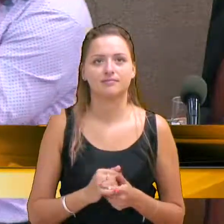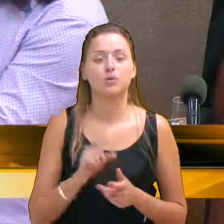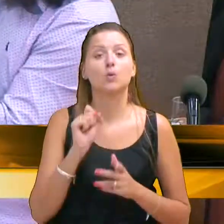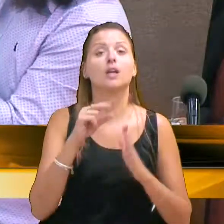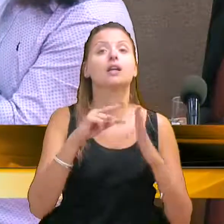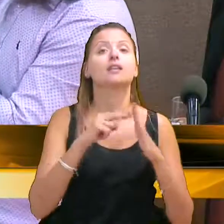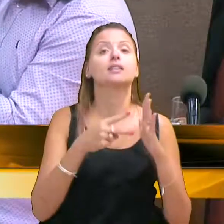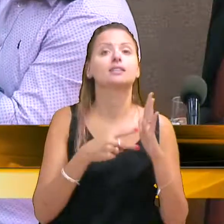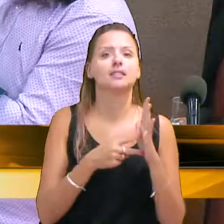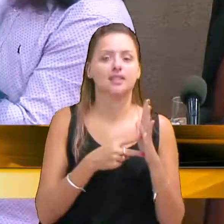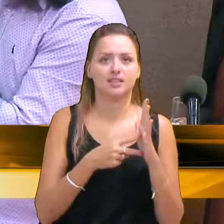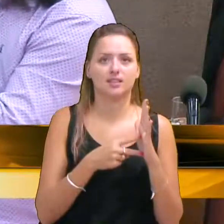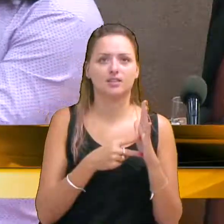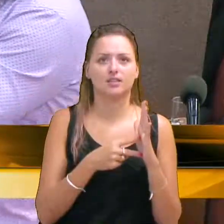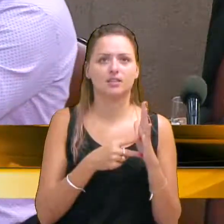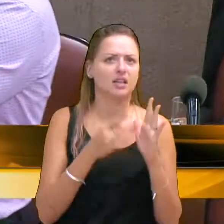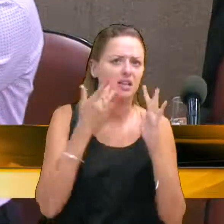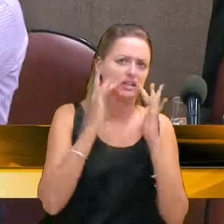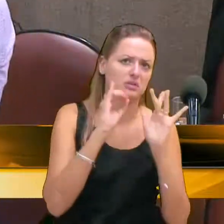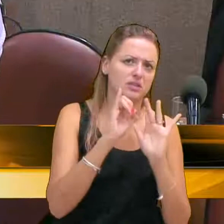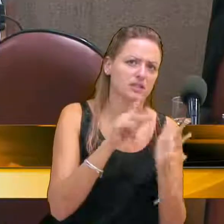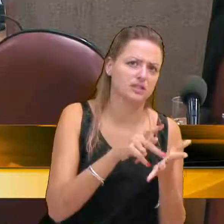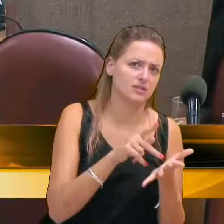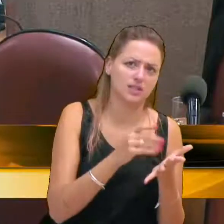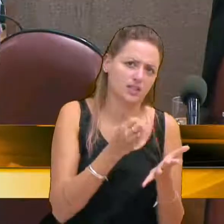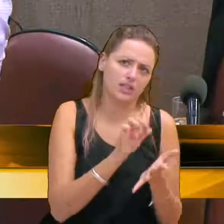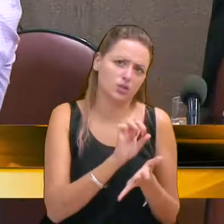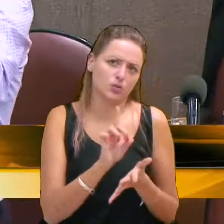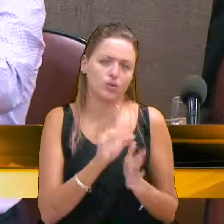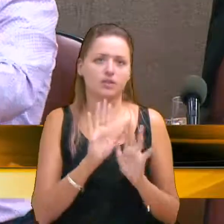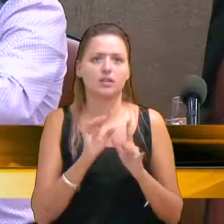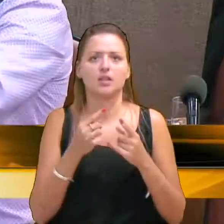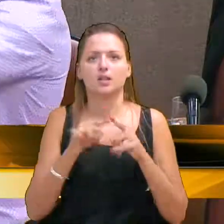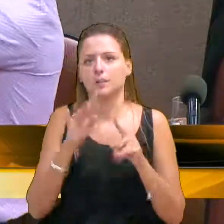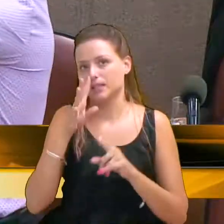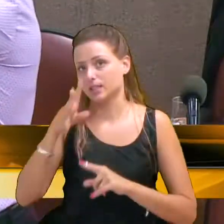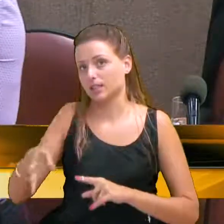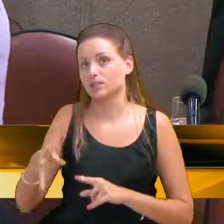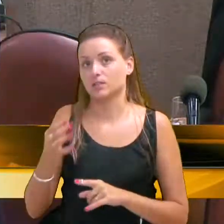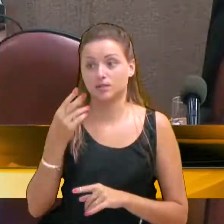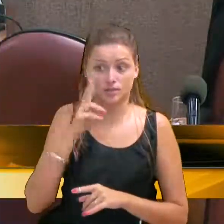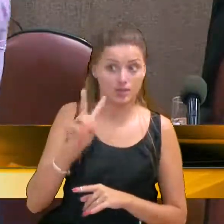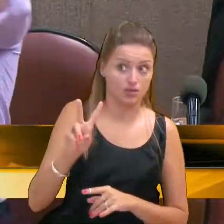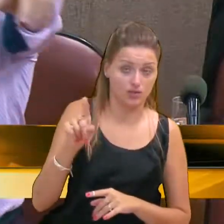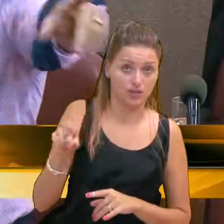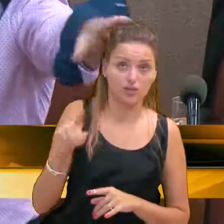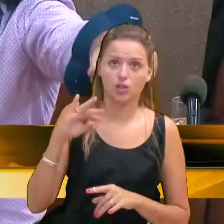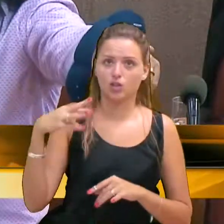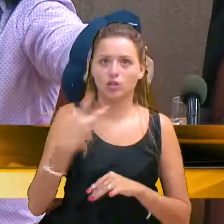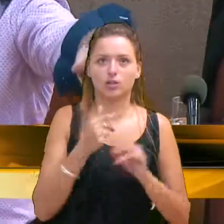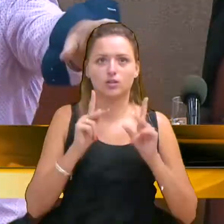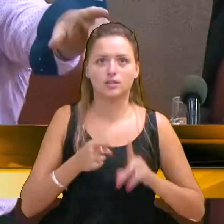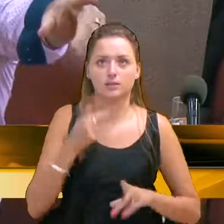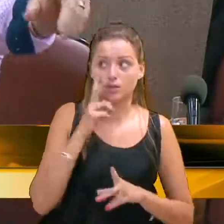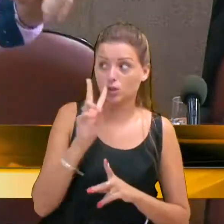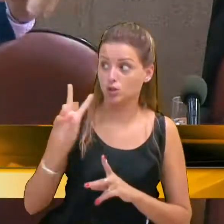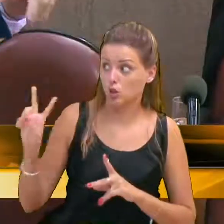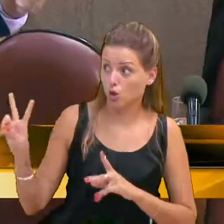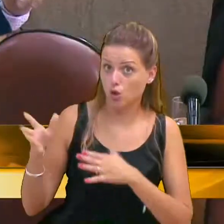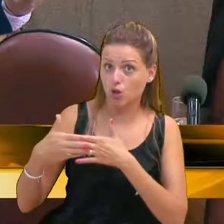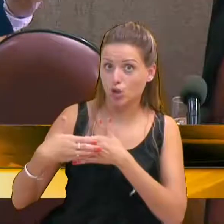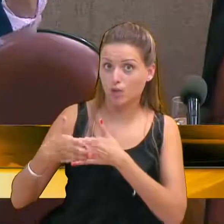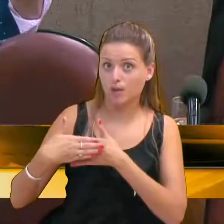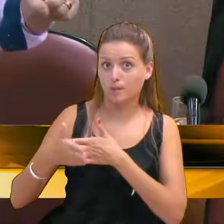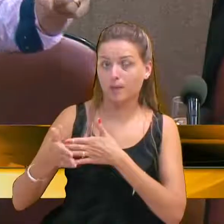Isso foi dito, né? Não sei se foi verídico ou não. Aí a acusação disse, olha, vocês estão vendo? Todo mundo olhou lá